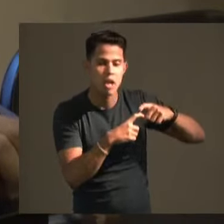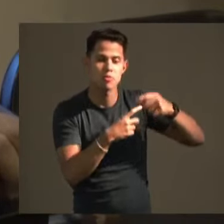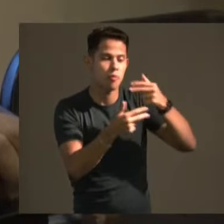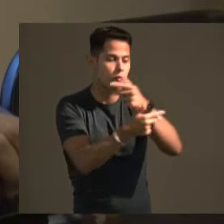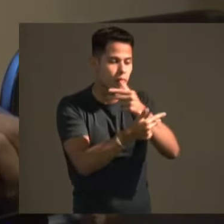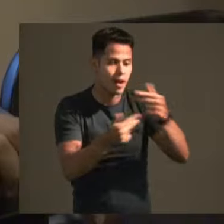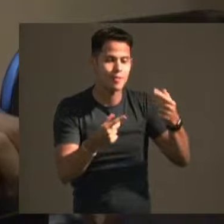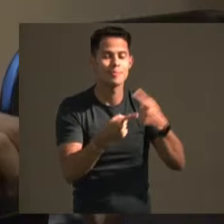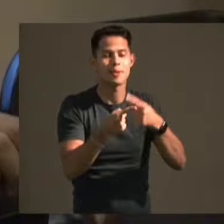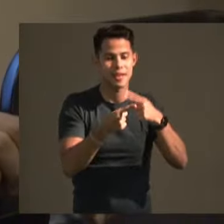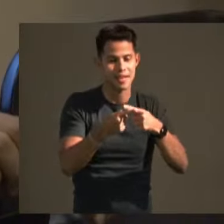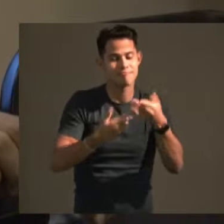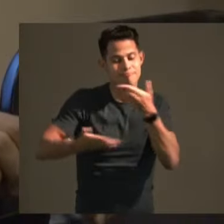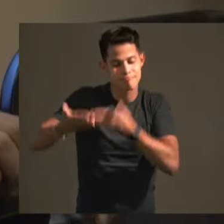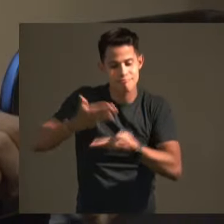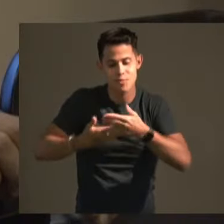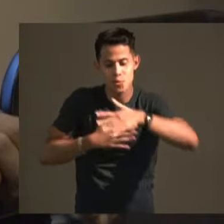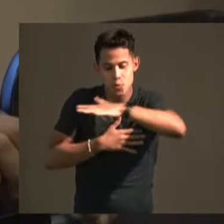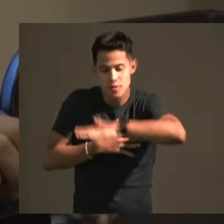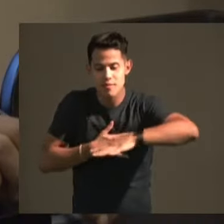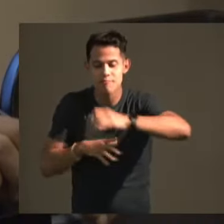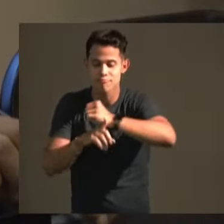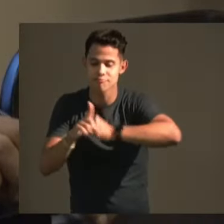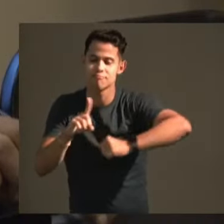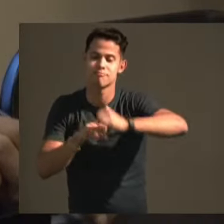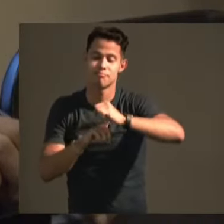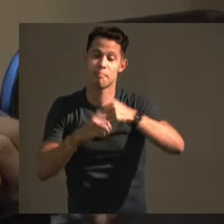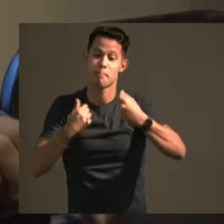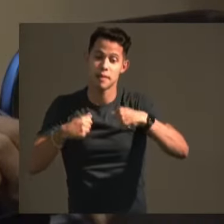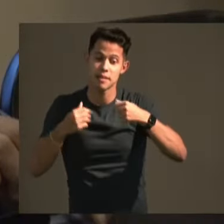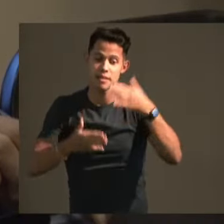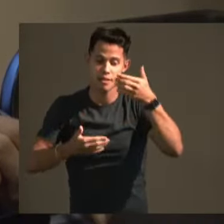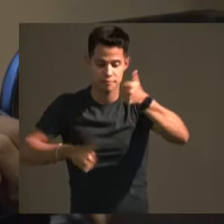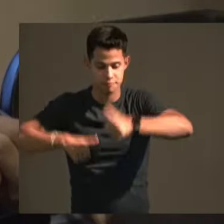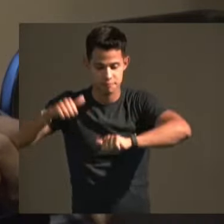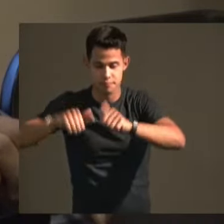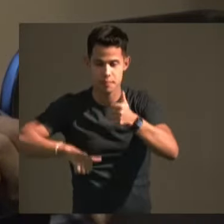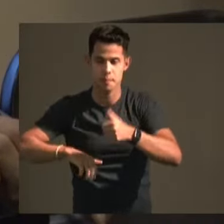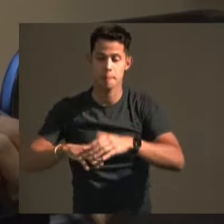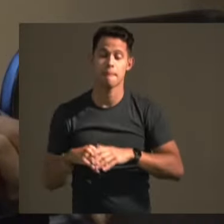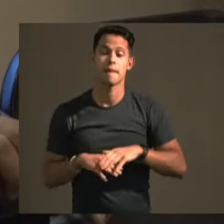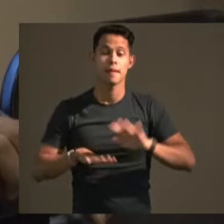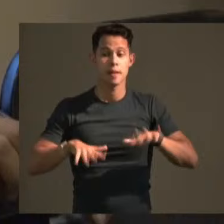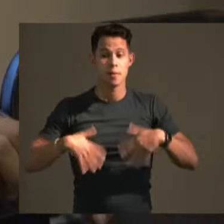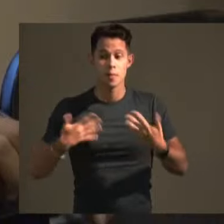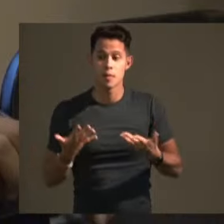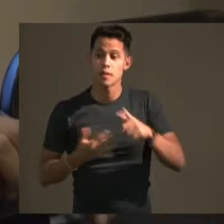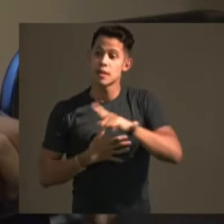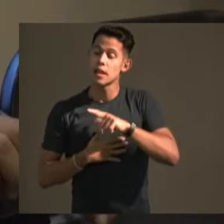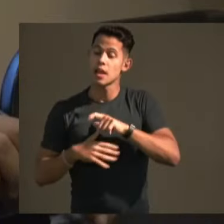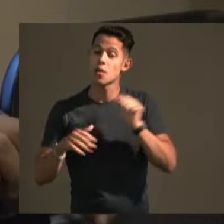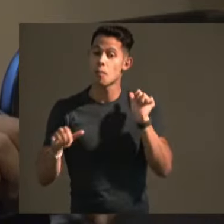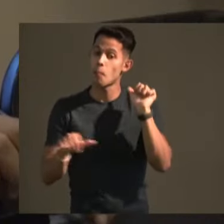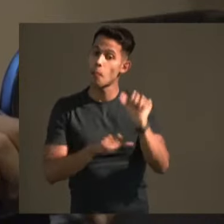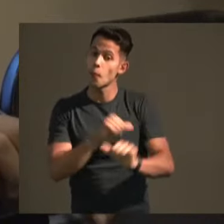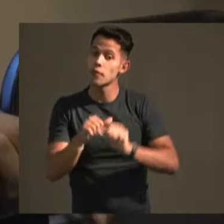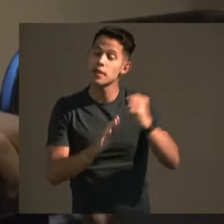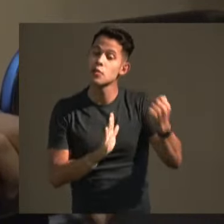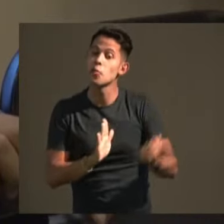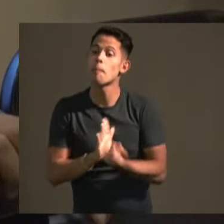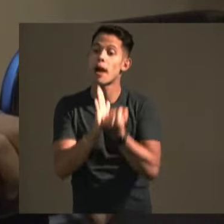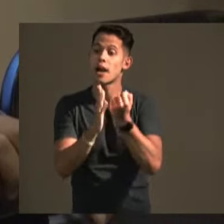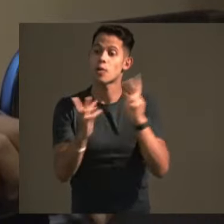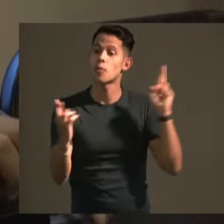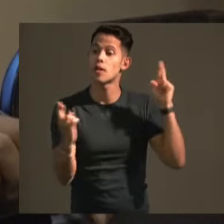sociais também, né? Então, nós temos aí uma mudança, vamos ter uma mudança no marco